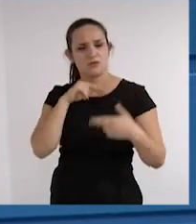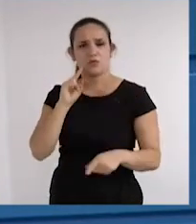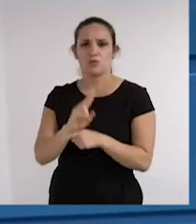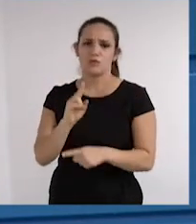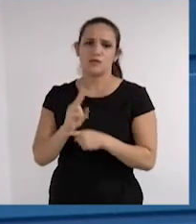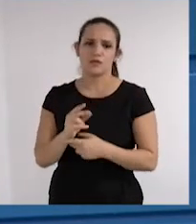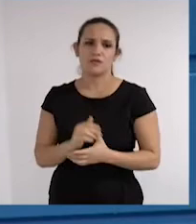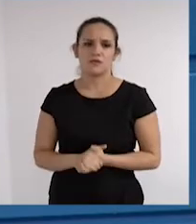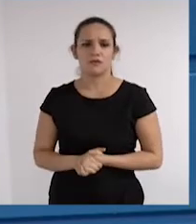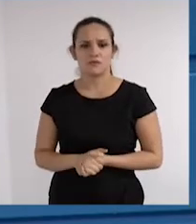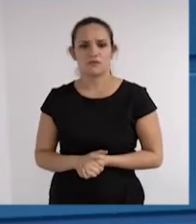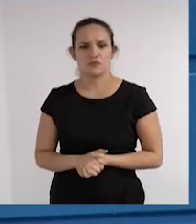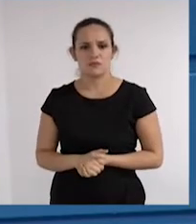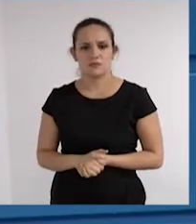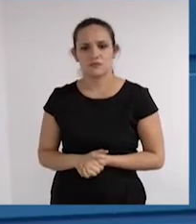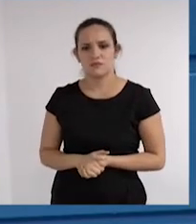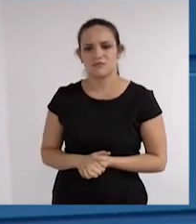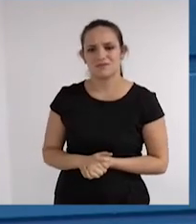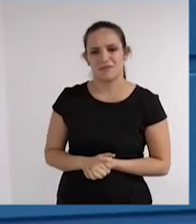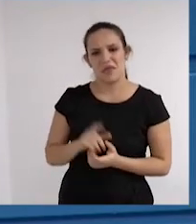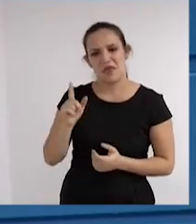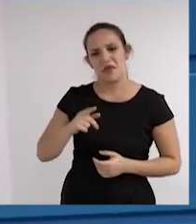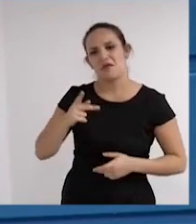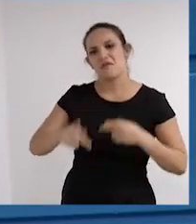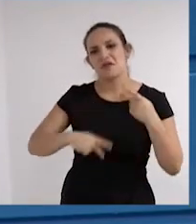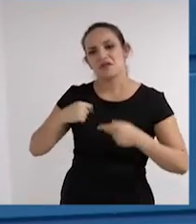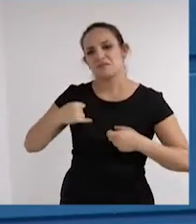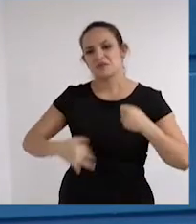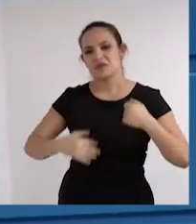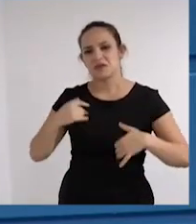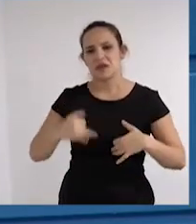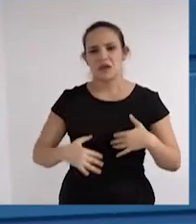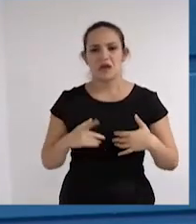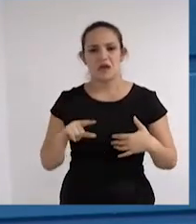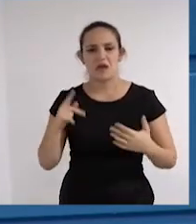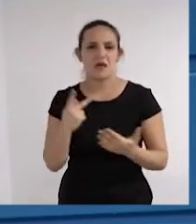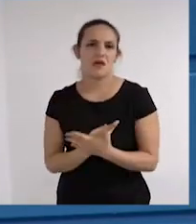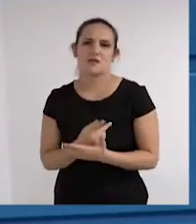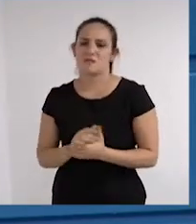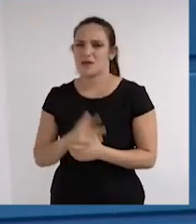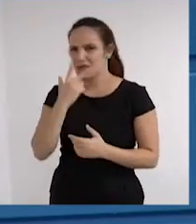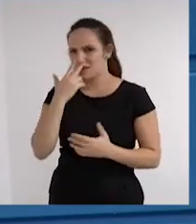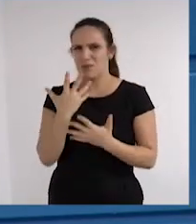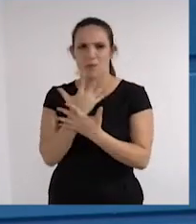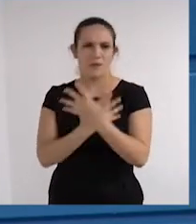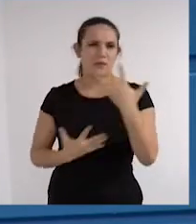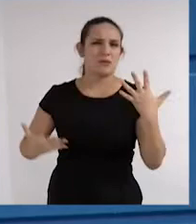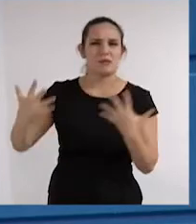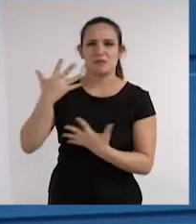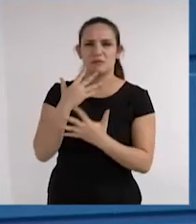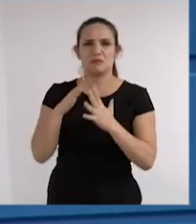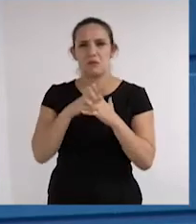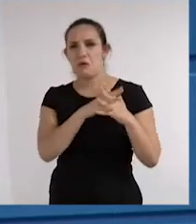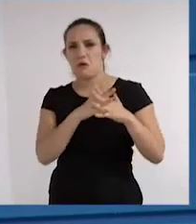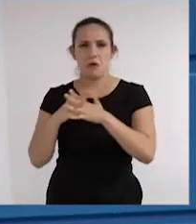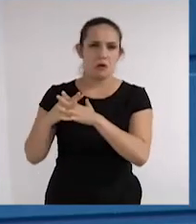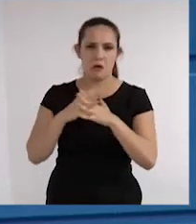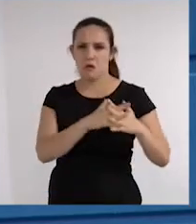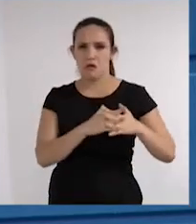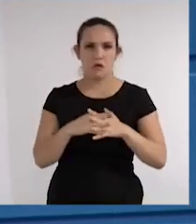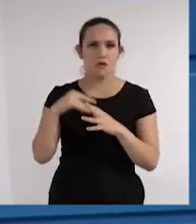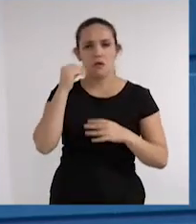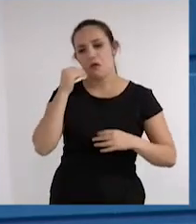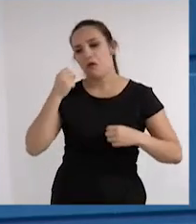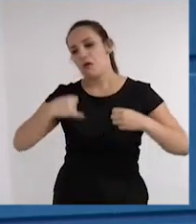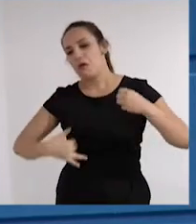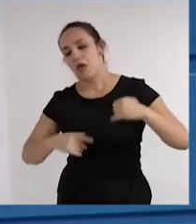Estado. Então, esse discurso, quando ele é feito sem transparência, tentando ajustar as coisas,